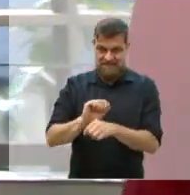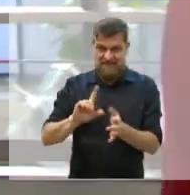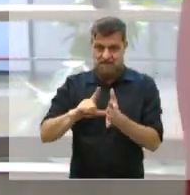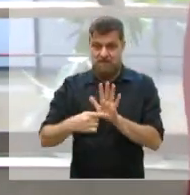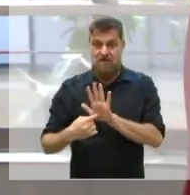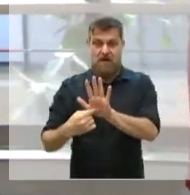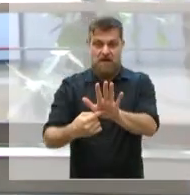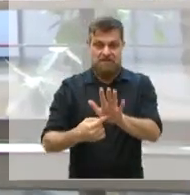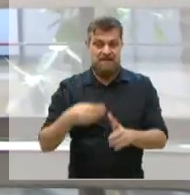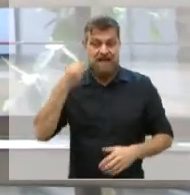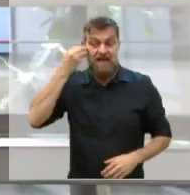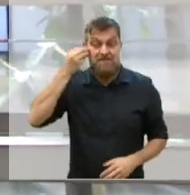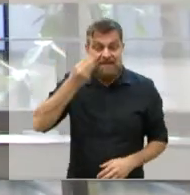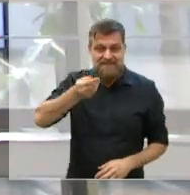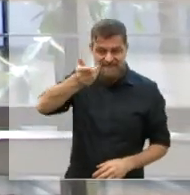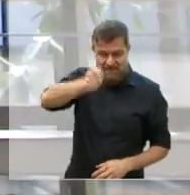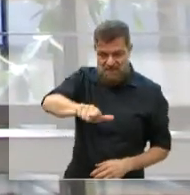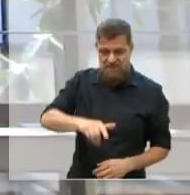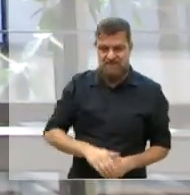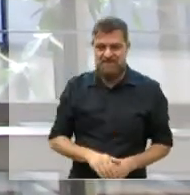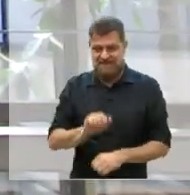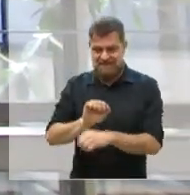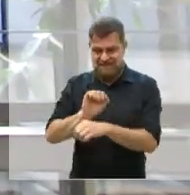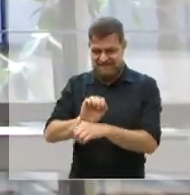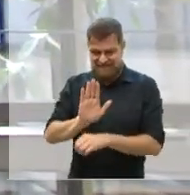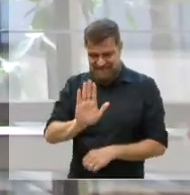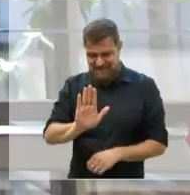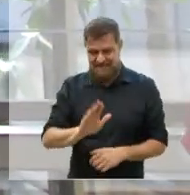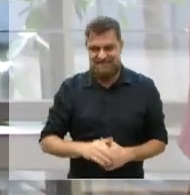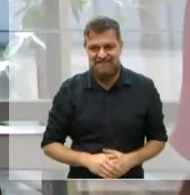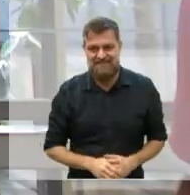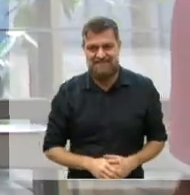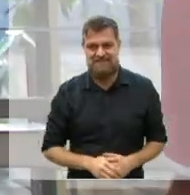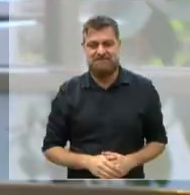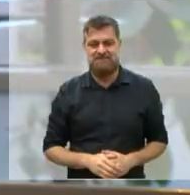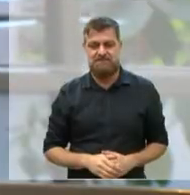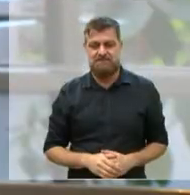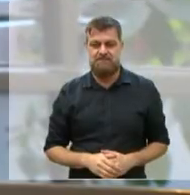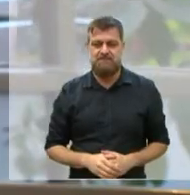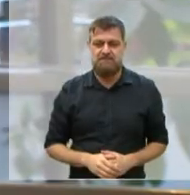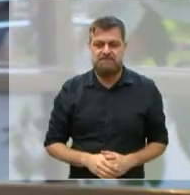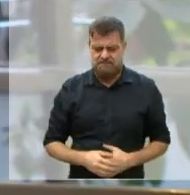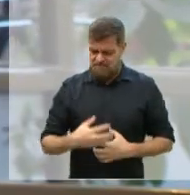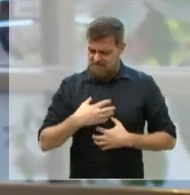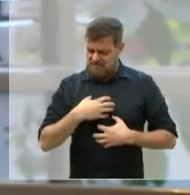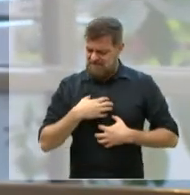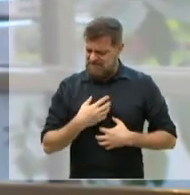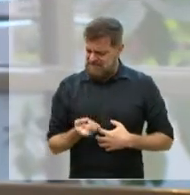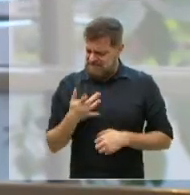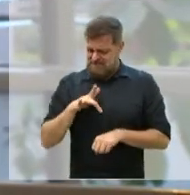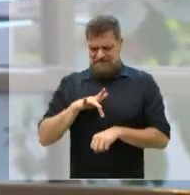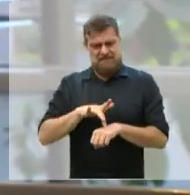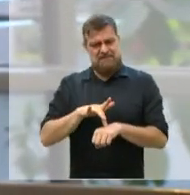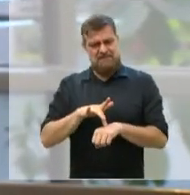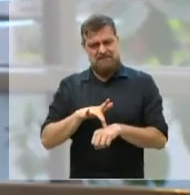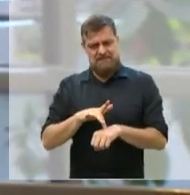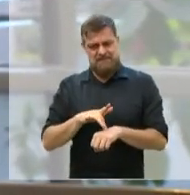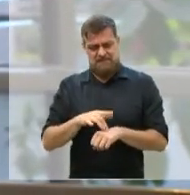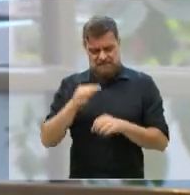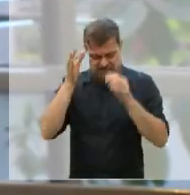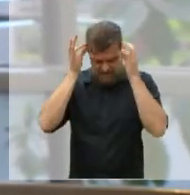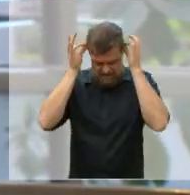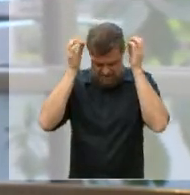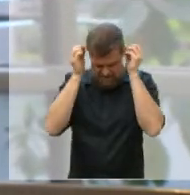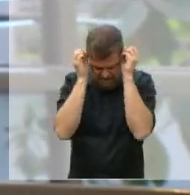mostrar uma outra experiência. É daqui a pouquinho, né, professor? Vamos lá. Ai, dá uma sensação estranha, arrepia todos